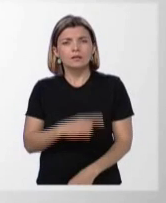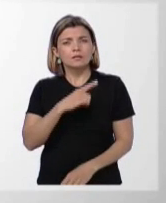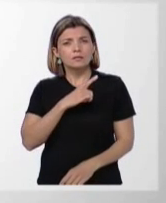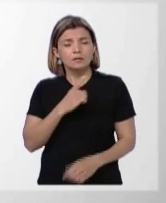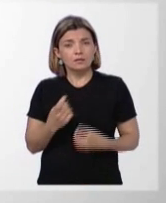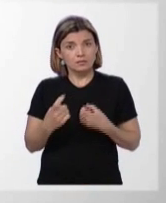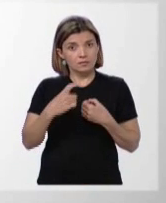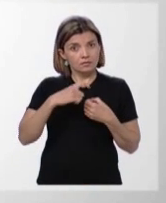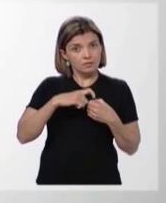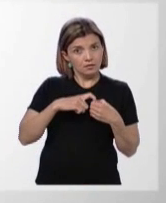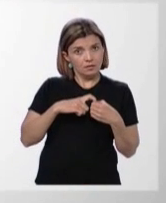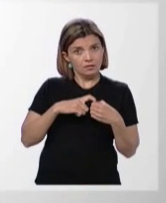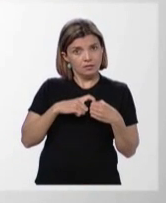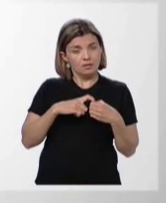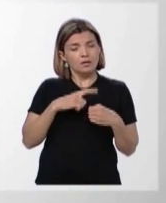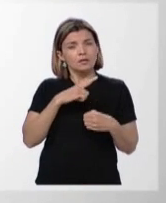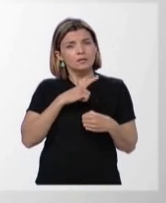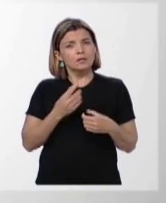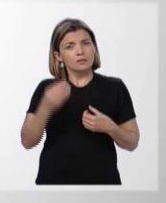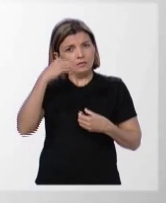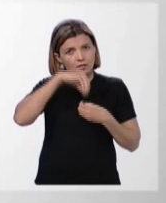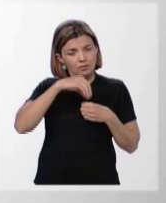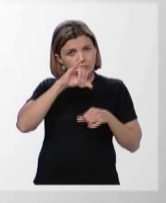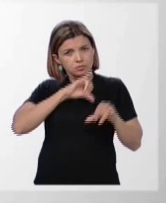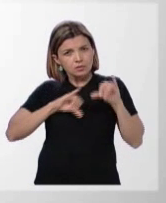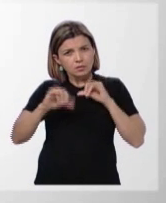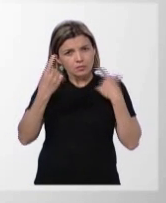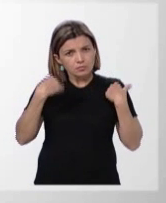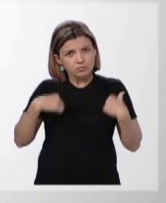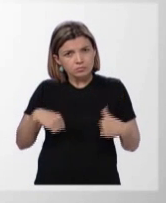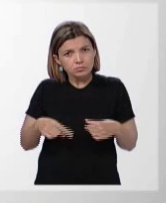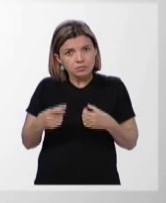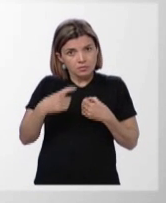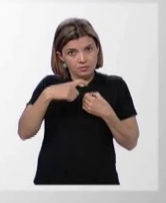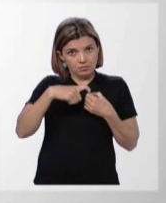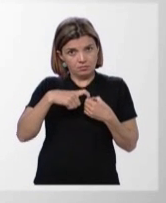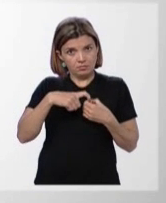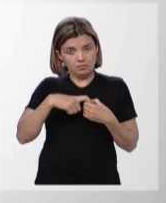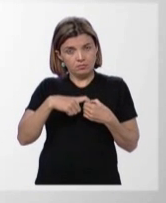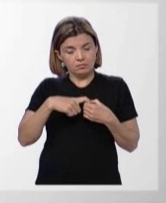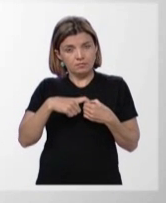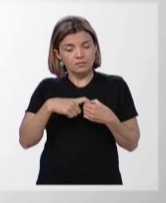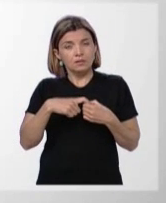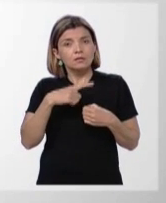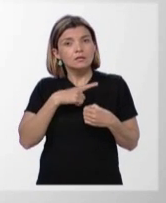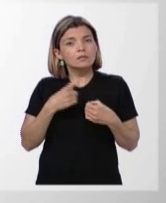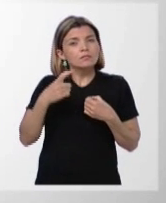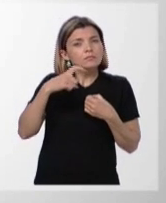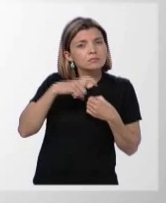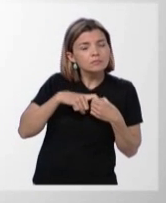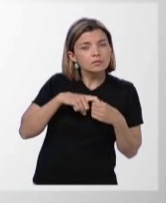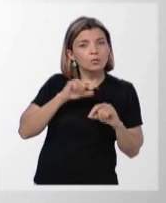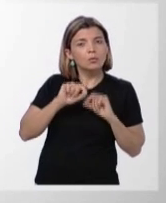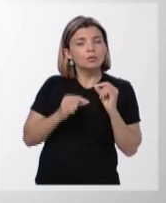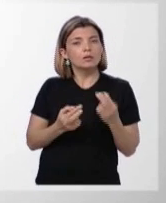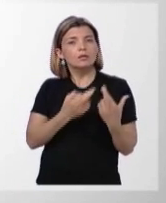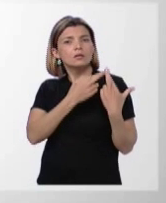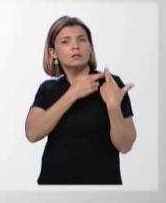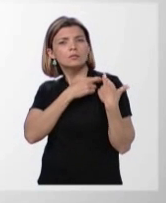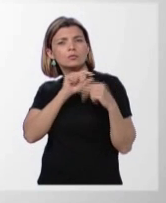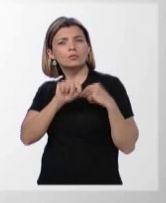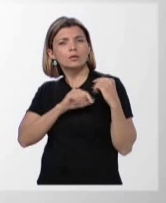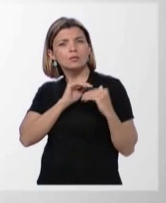O metabolismo celular é um conjunto de reações químicas que ocorre na célula. Essas reações